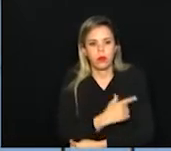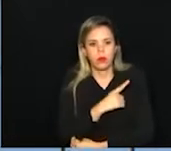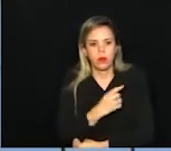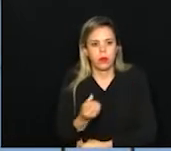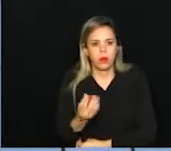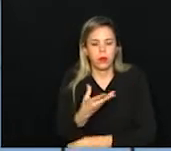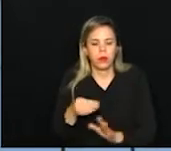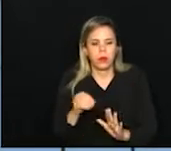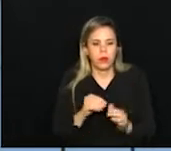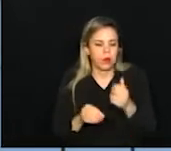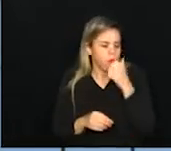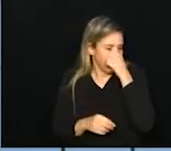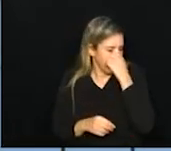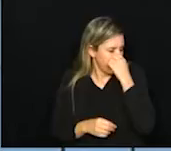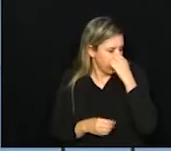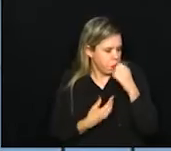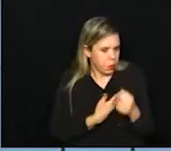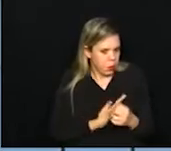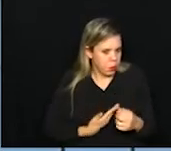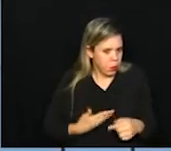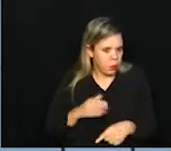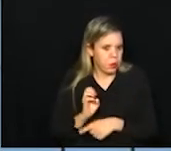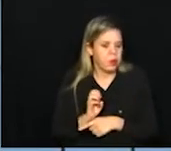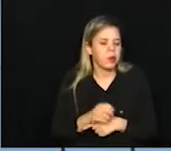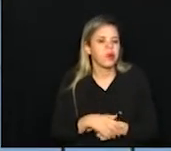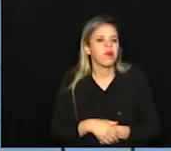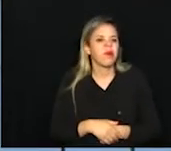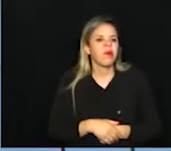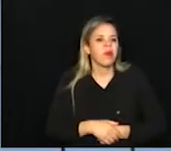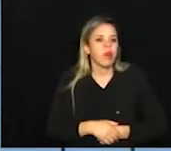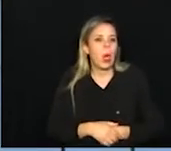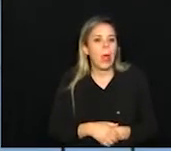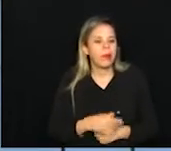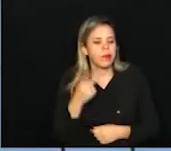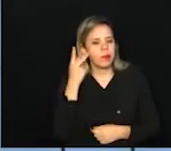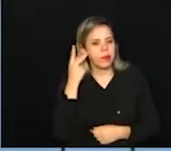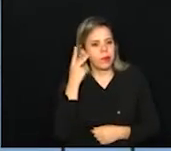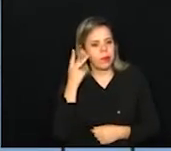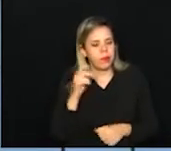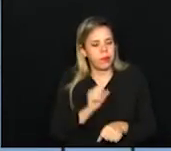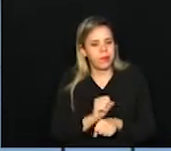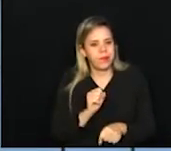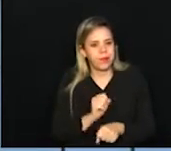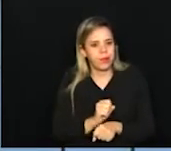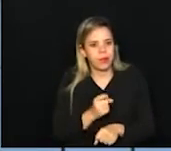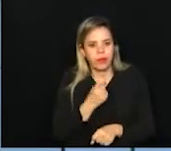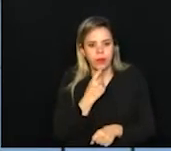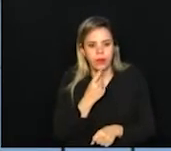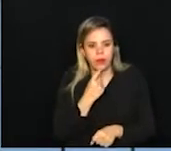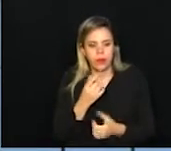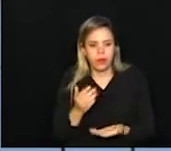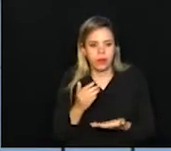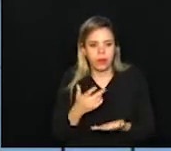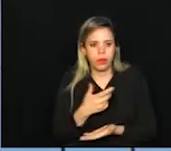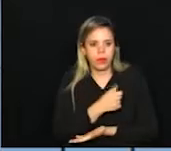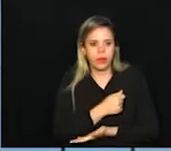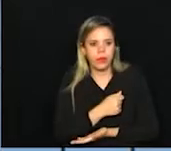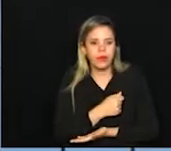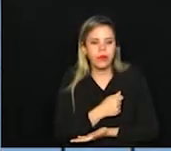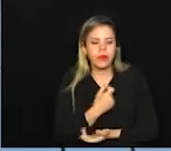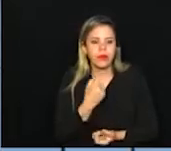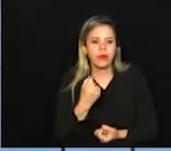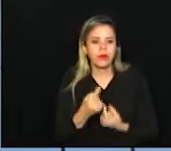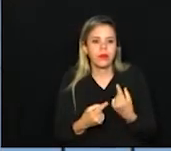novo calendário do governo do estado para São Paulo, mas aguarda que Campinas receba essas doses.